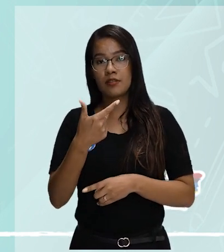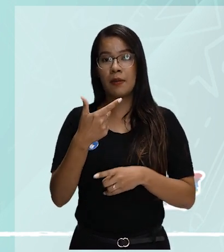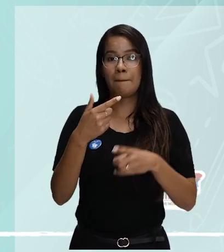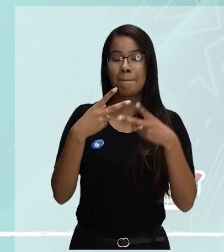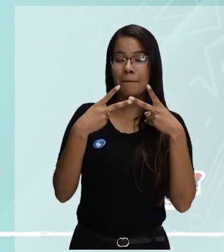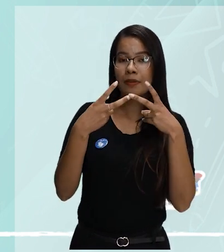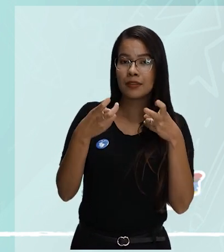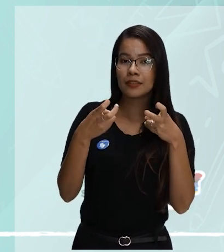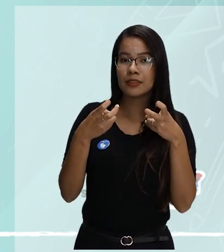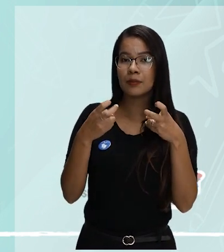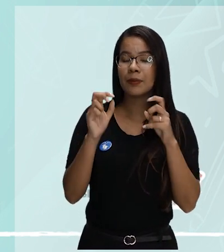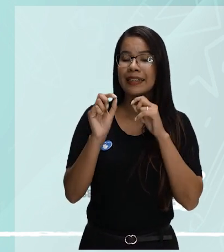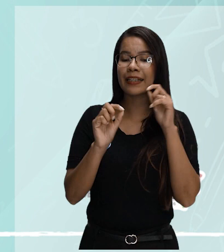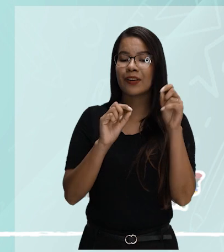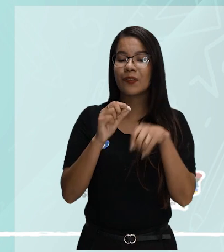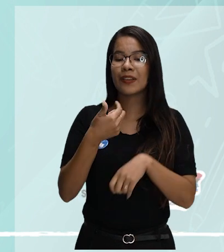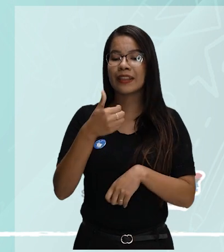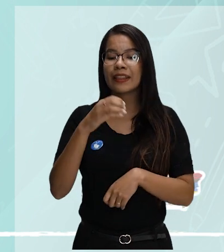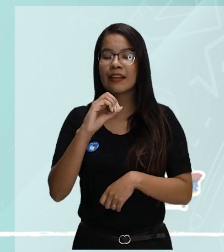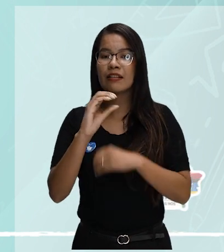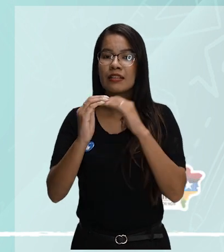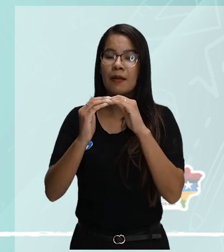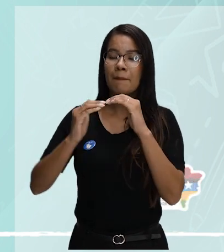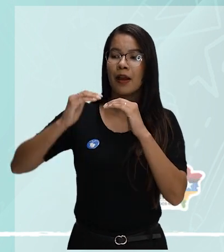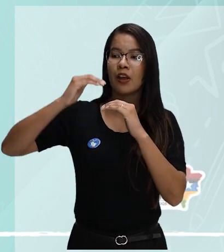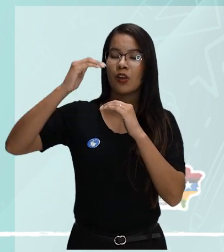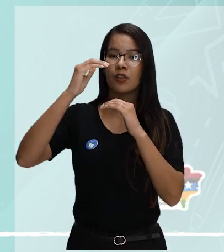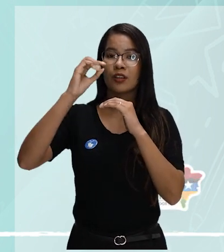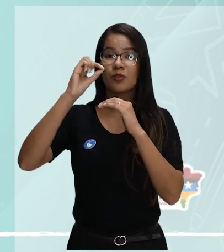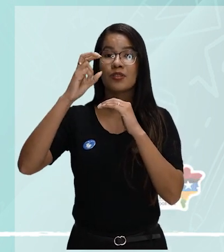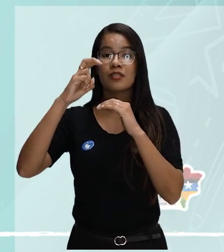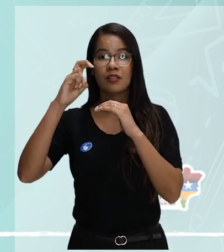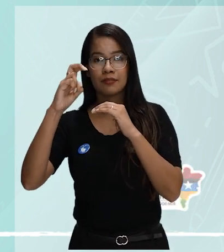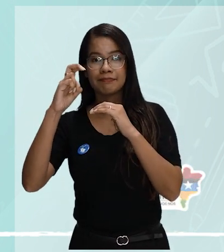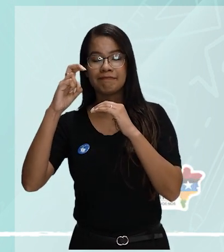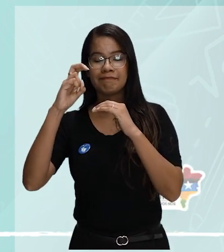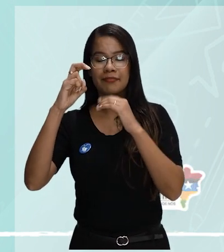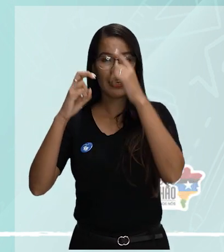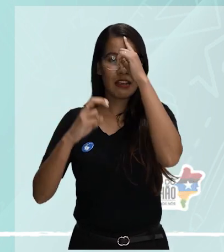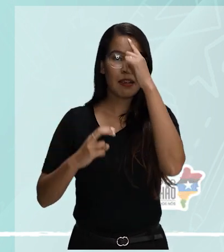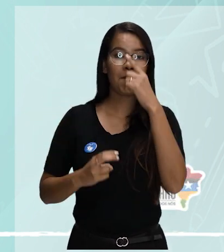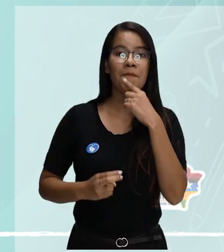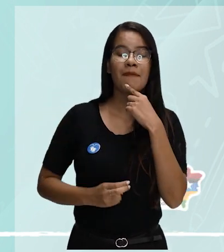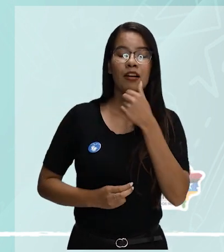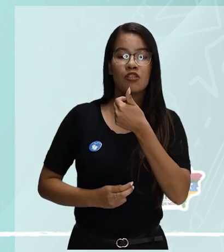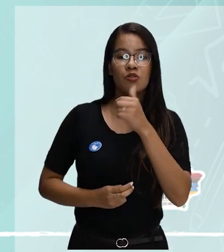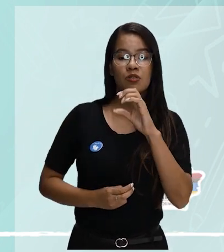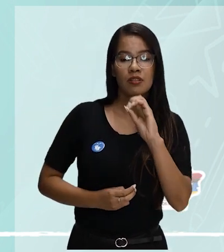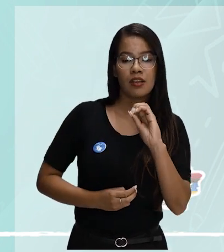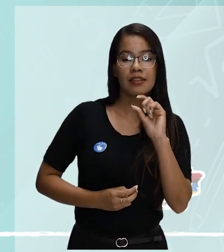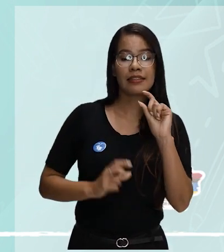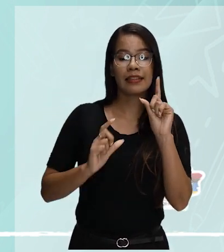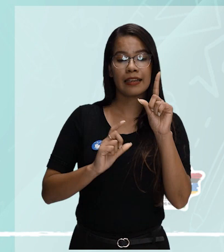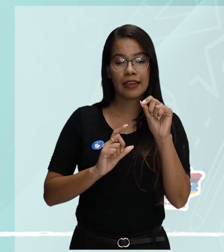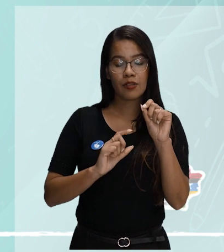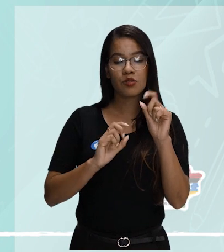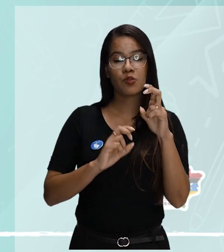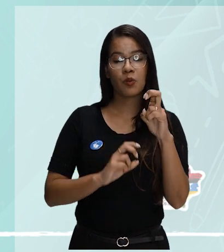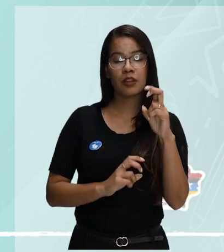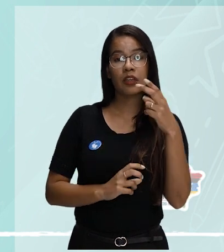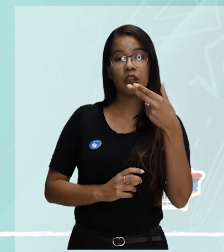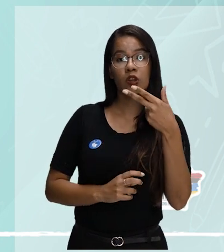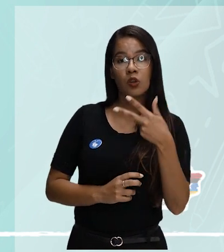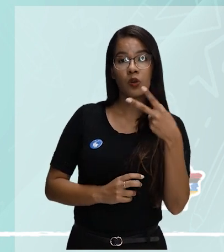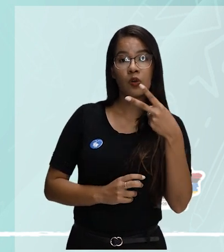uma coisa, que o 10 é maior do que o 5 e a imagem do 10, que é o 52, é maior do